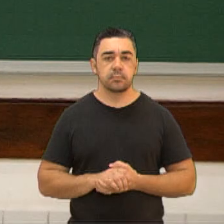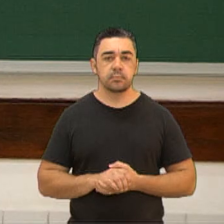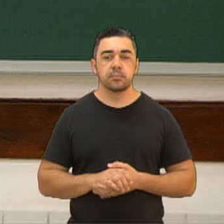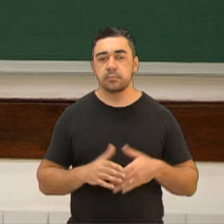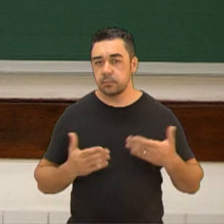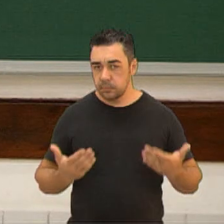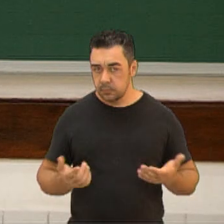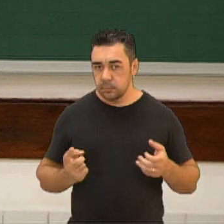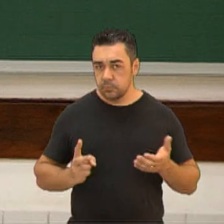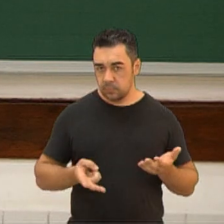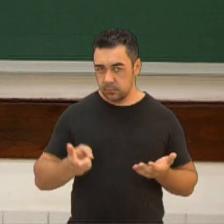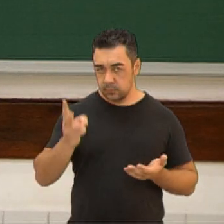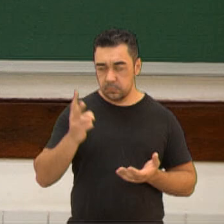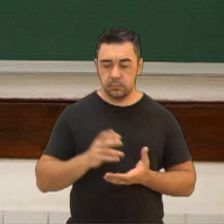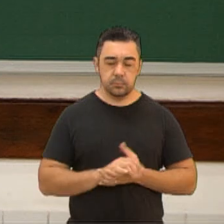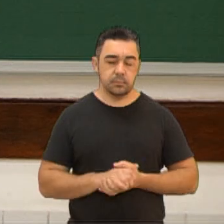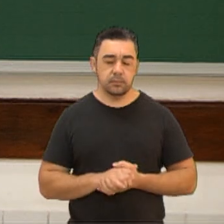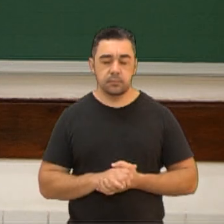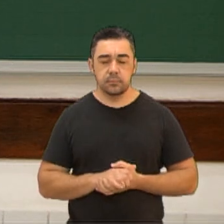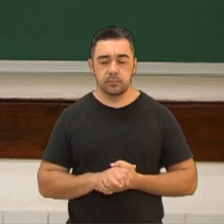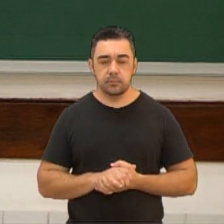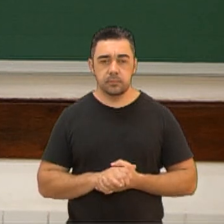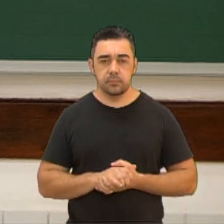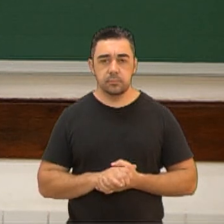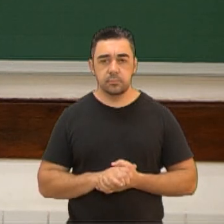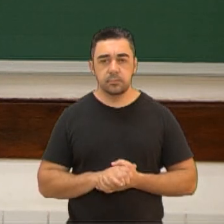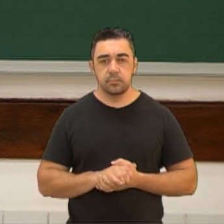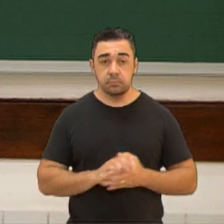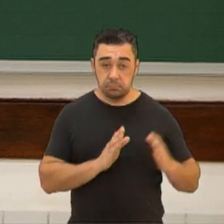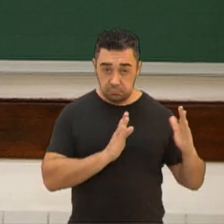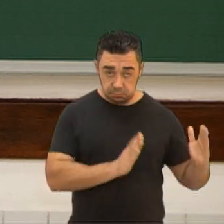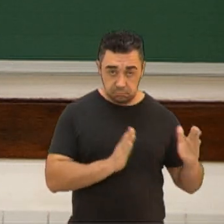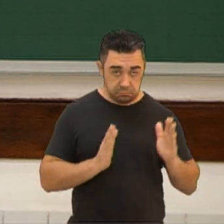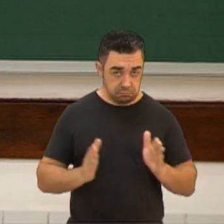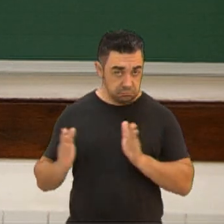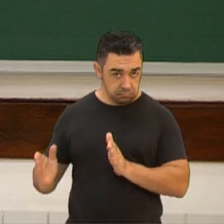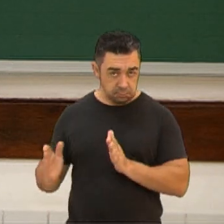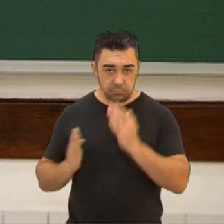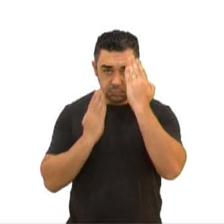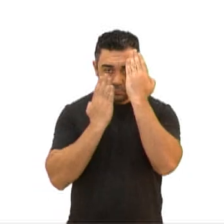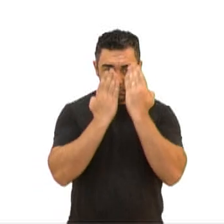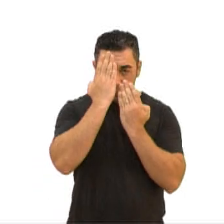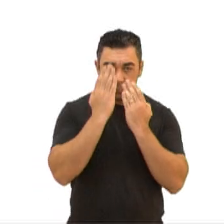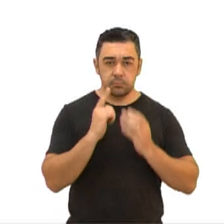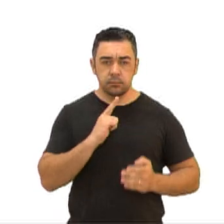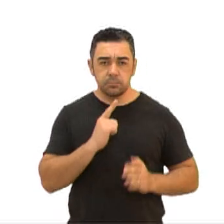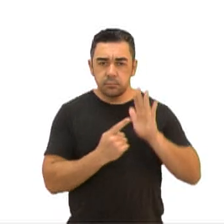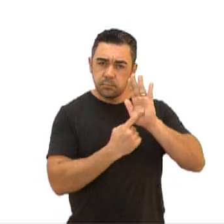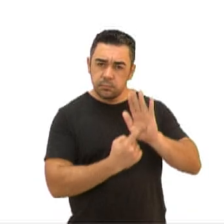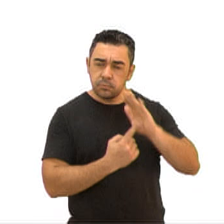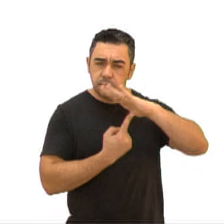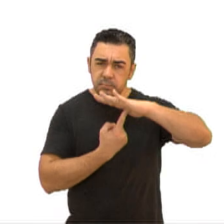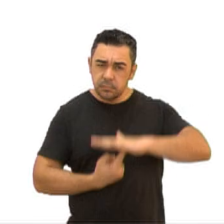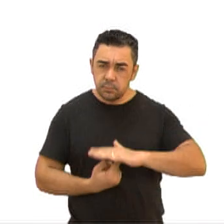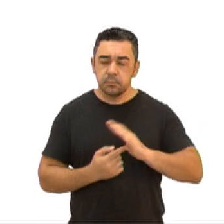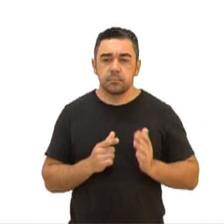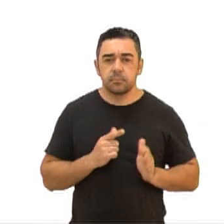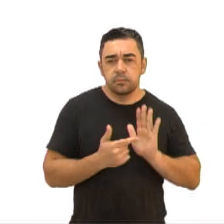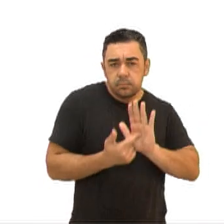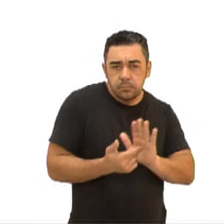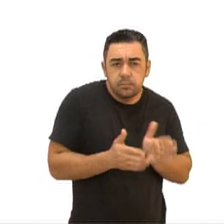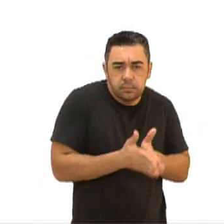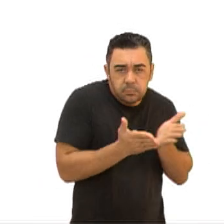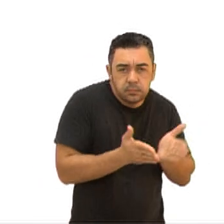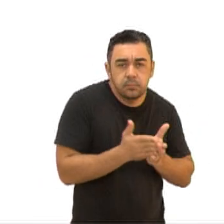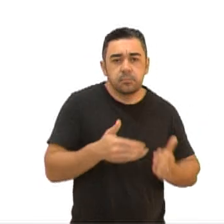Então, pessoal, continuando, a fase do artista que vai trabalhar com pintura depressiva representando a miséria e a fome,